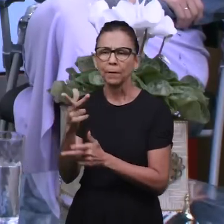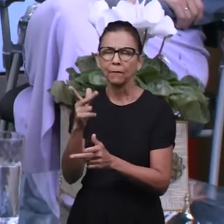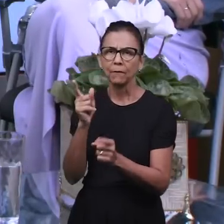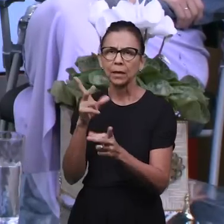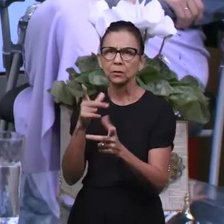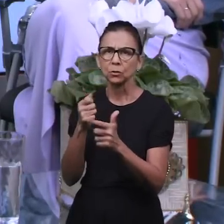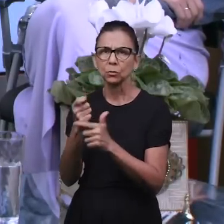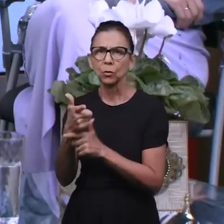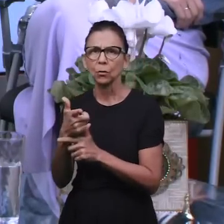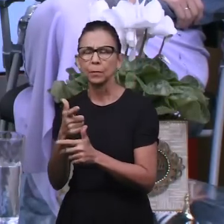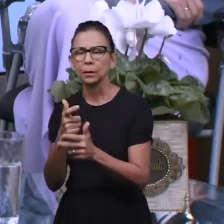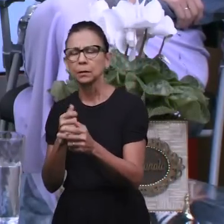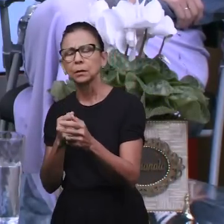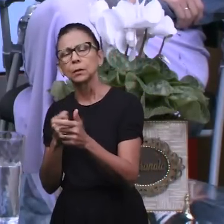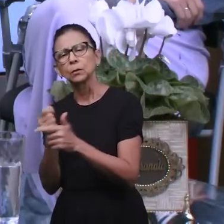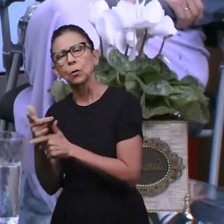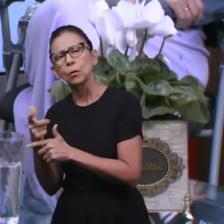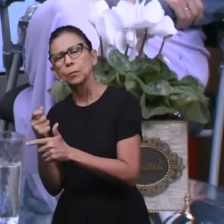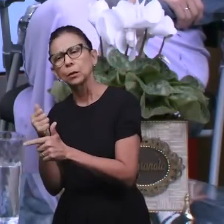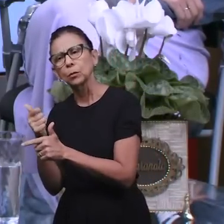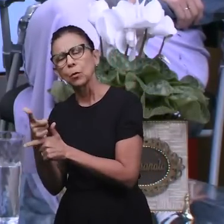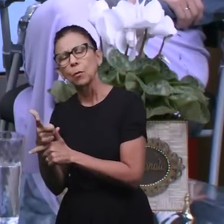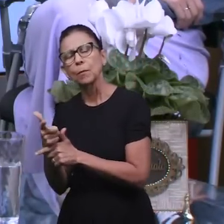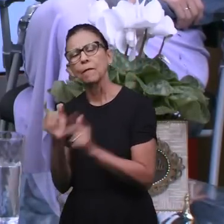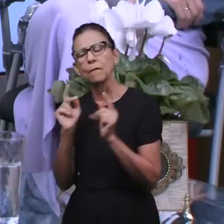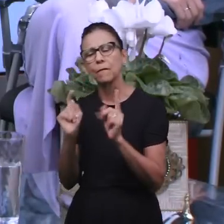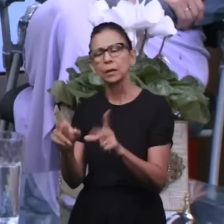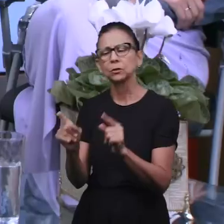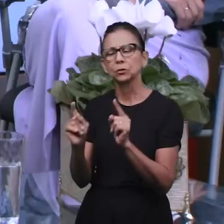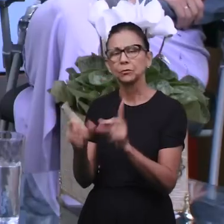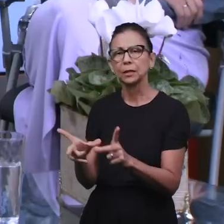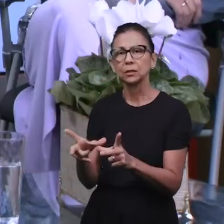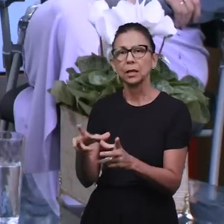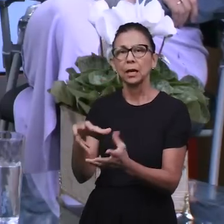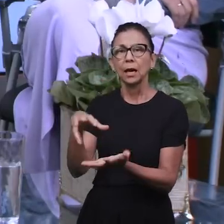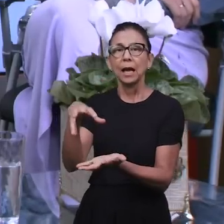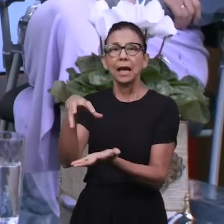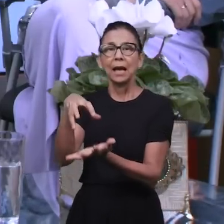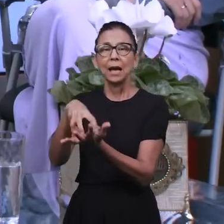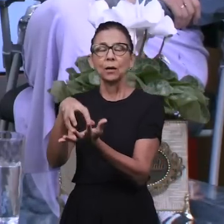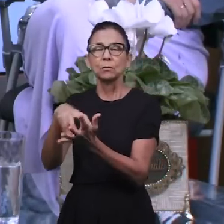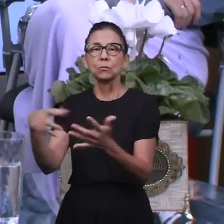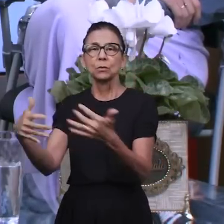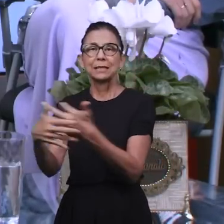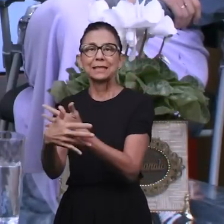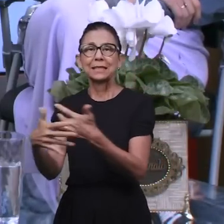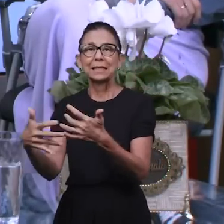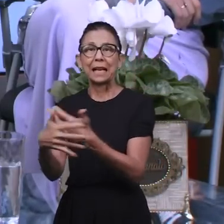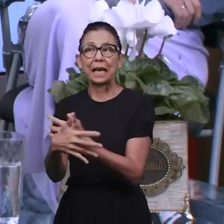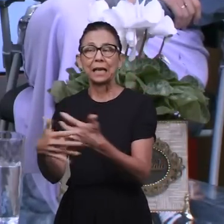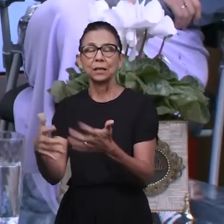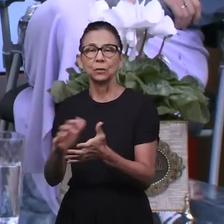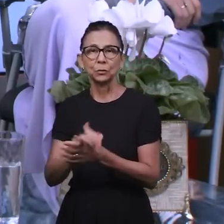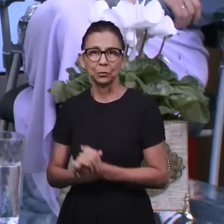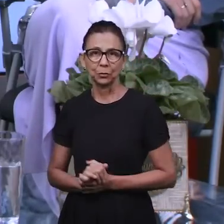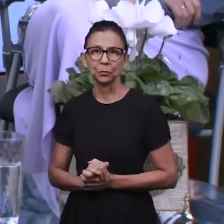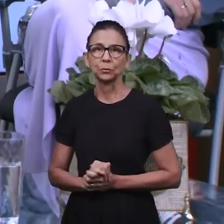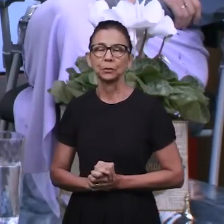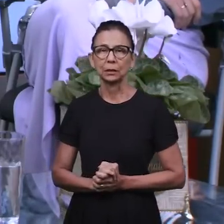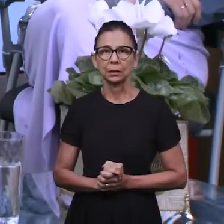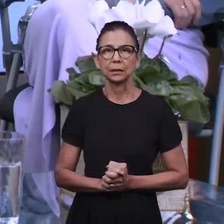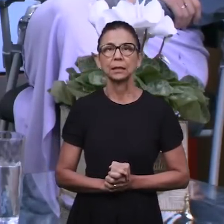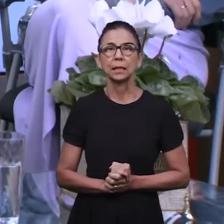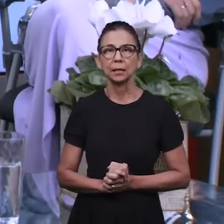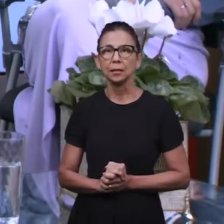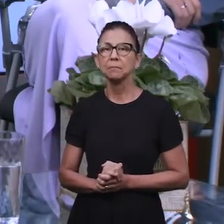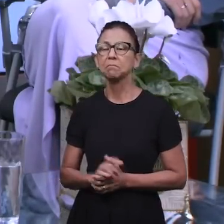Corinto nesta época, uma cidade globalizada. Era o centro de comércio internacional, porque era uma